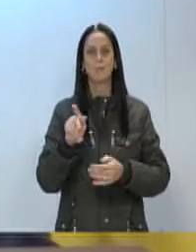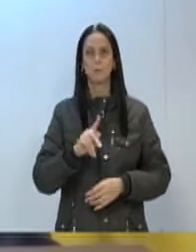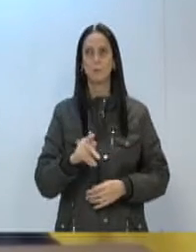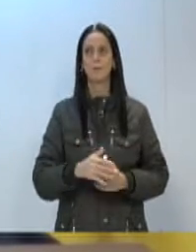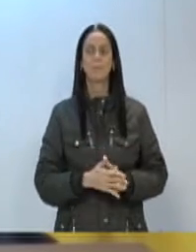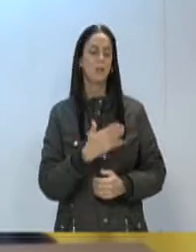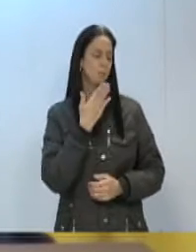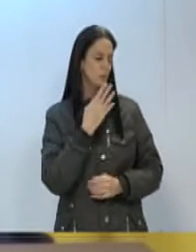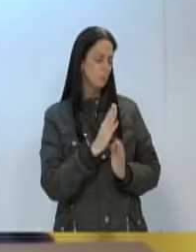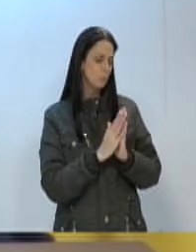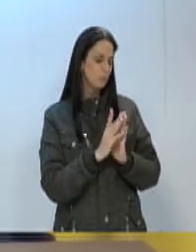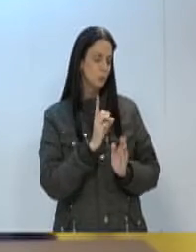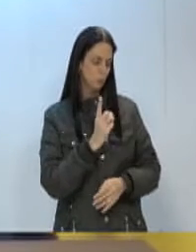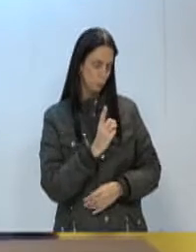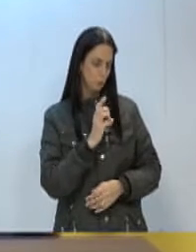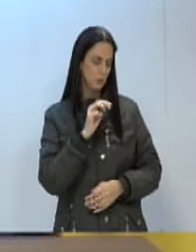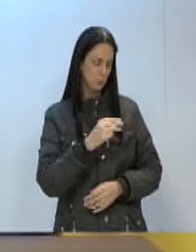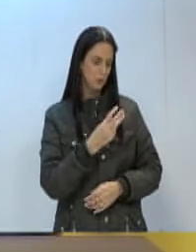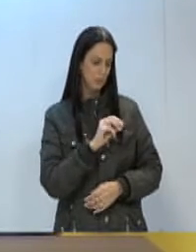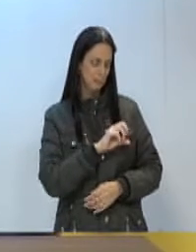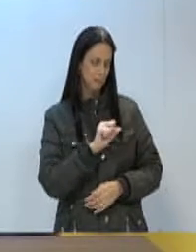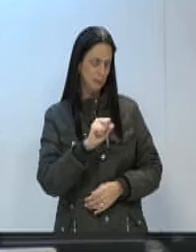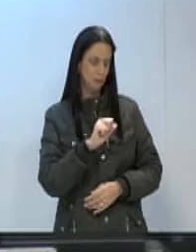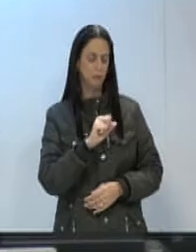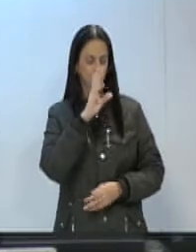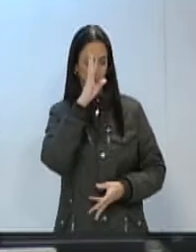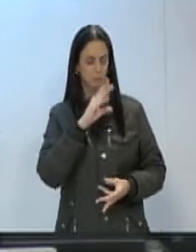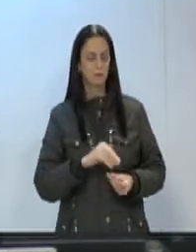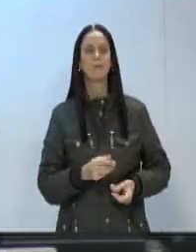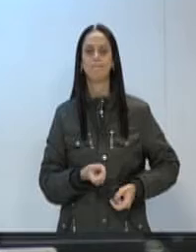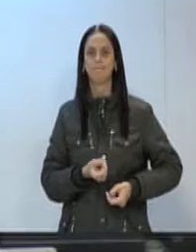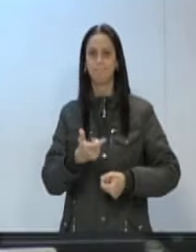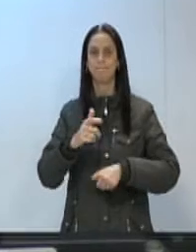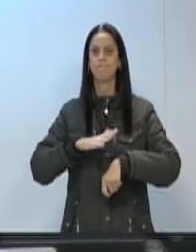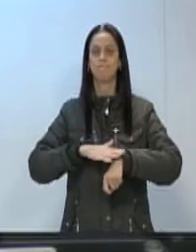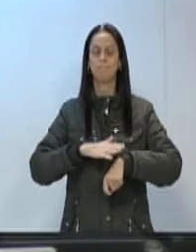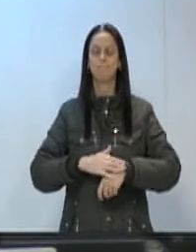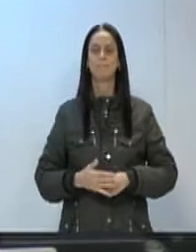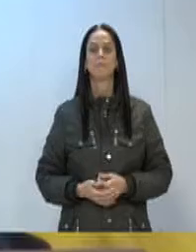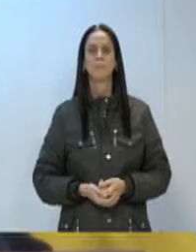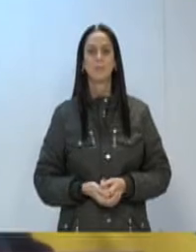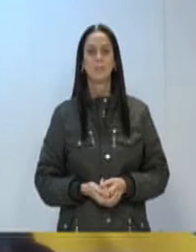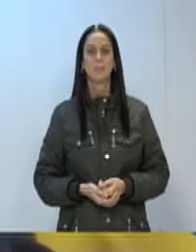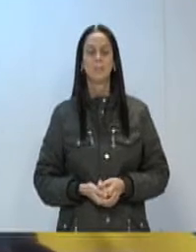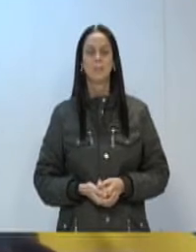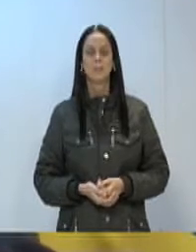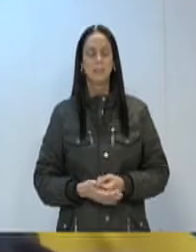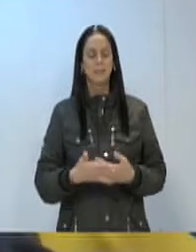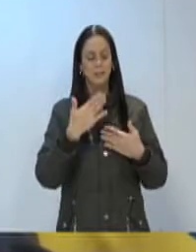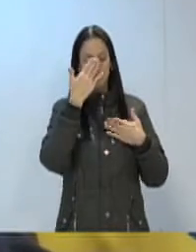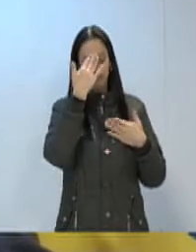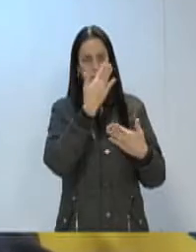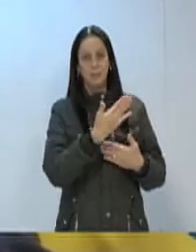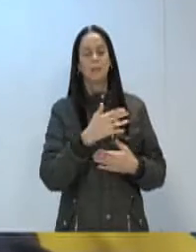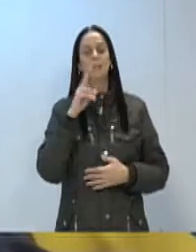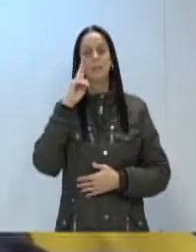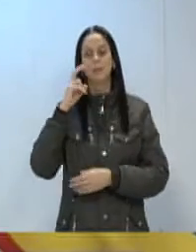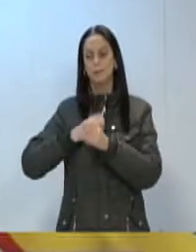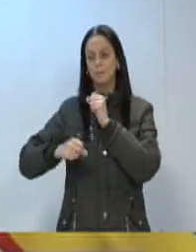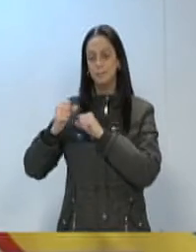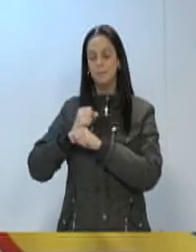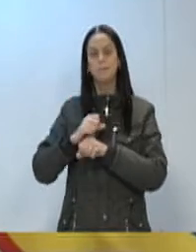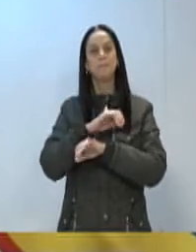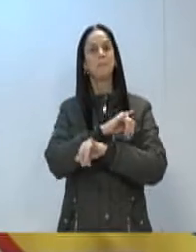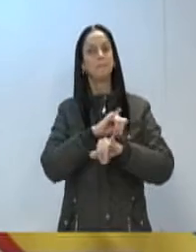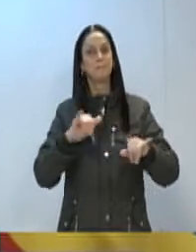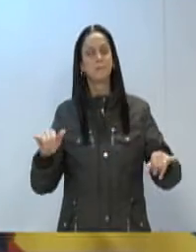mais ou menos de 30 por favor conceda mais um minuto e trinta vossa excelência' Vereador Gilson obrigado e o jisei aqui e não